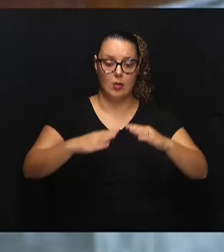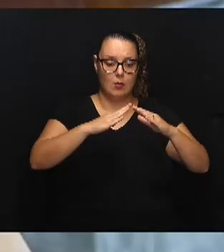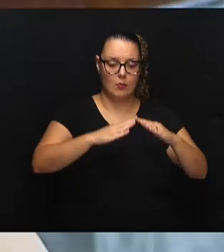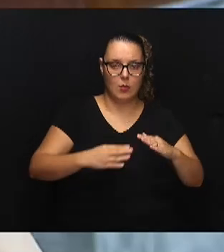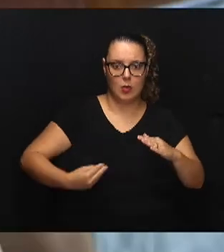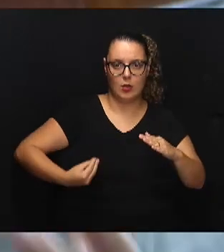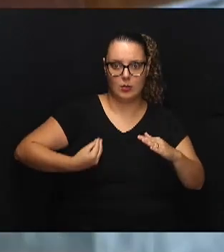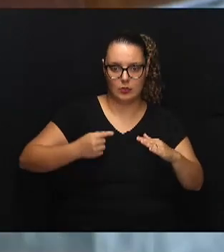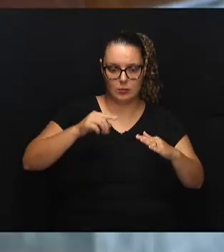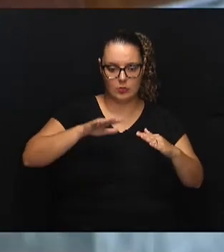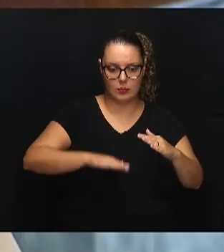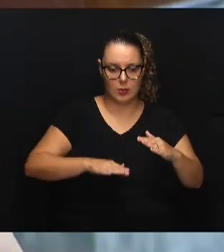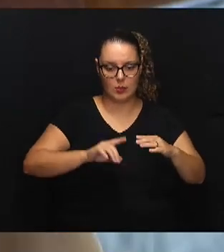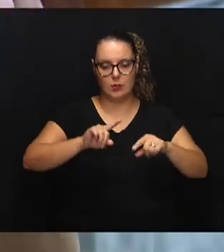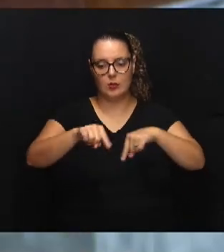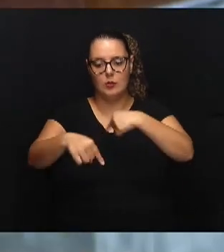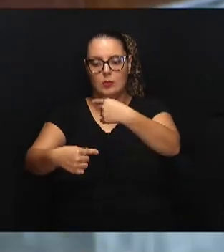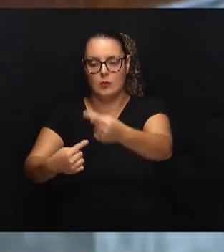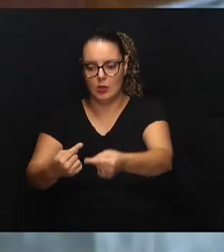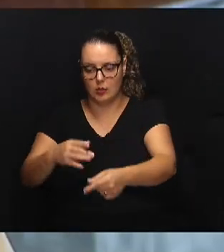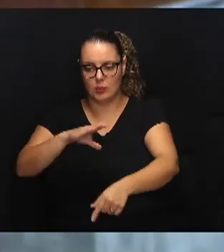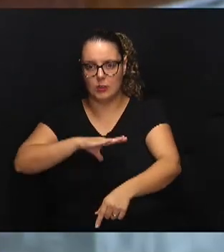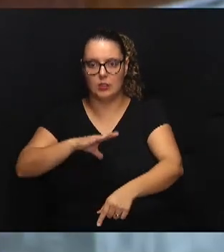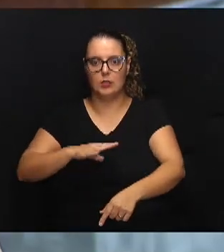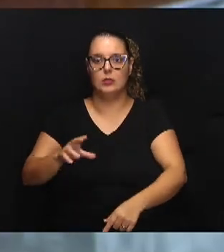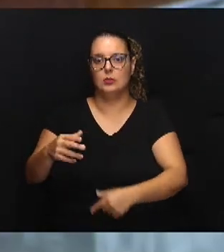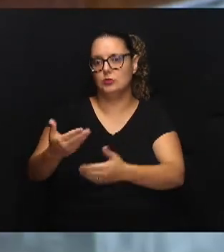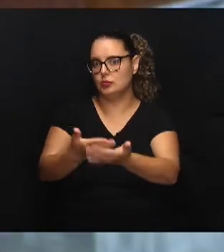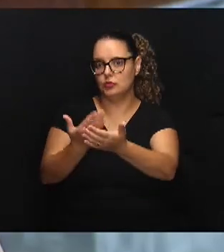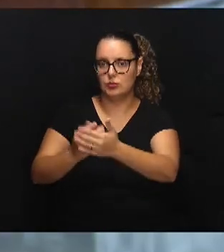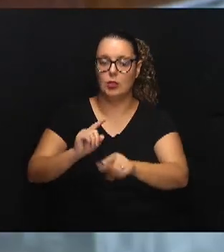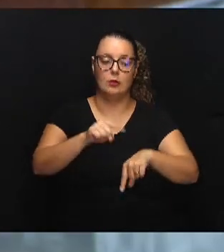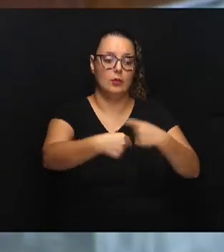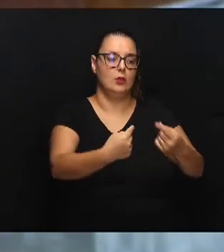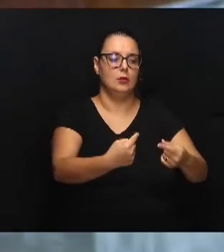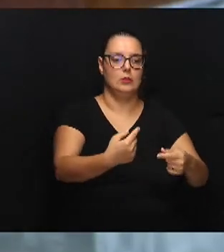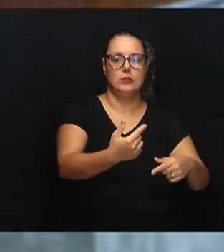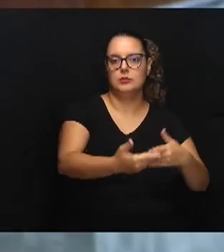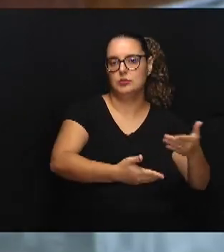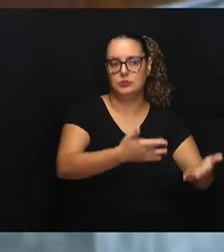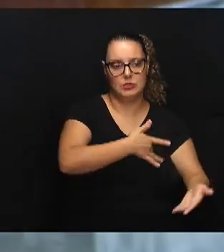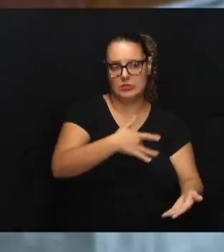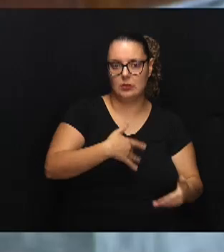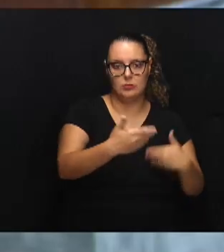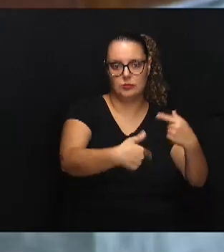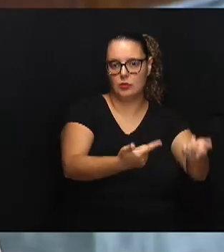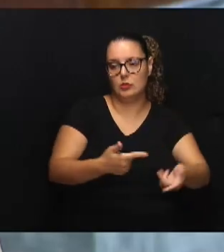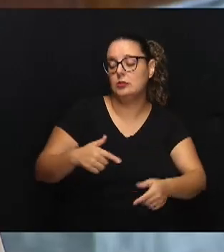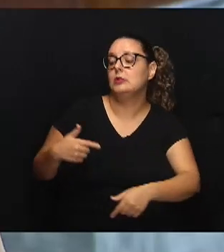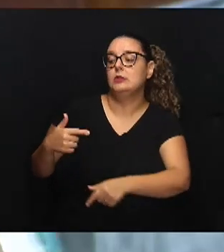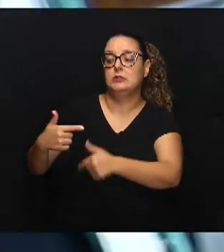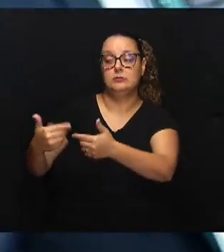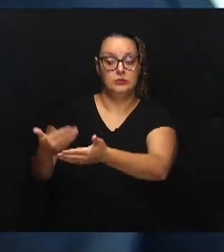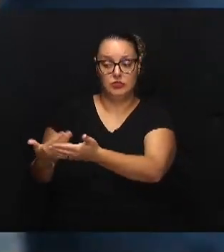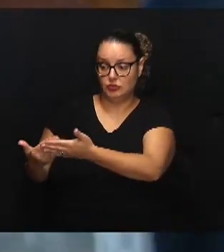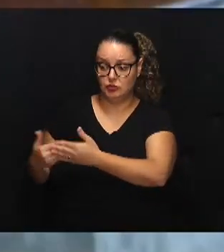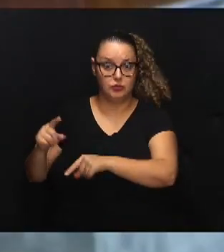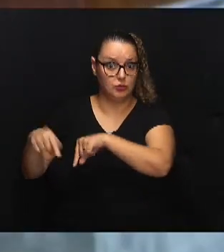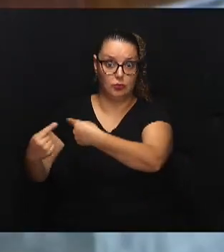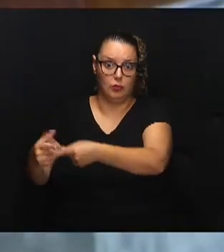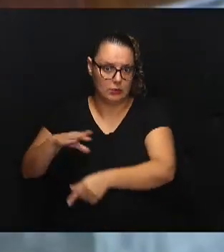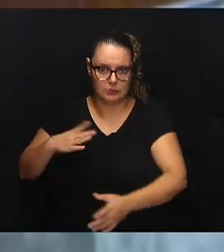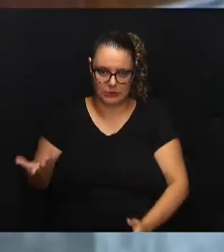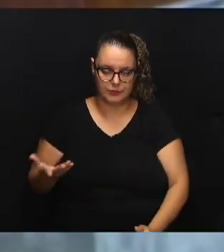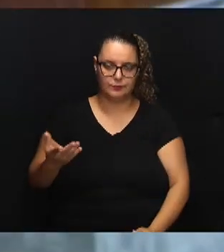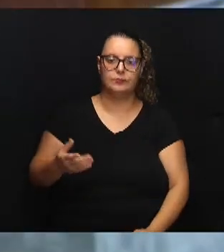cidade, estudam em outra, usam um serviço de saúde numa terceira. Então é um alto fluxo de pessoas de forma recorrente nas regiões. Então isso